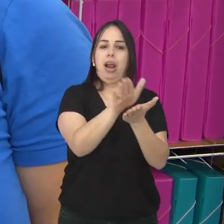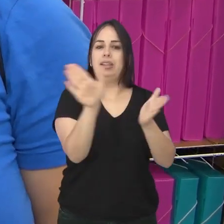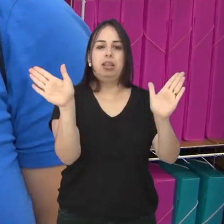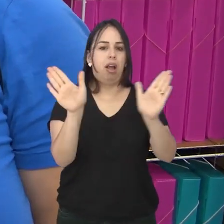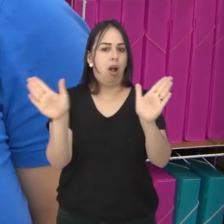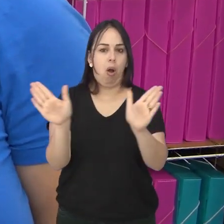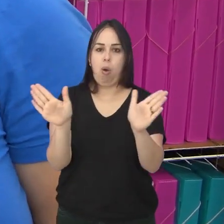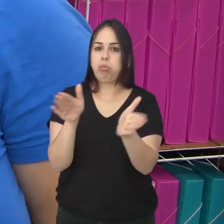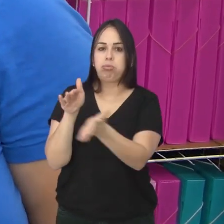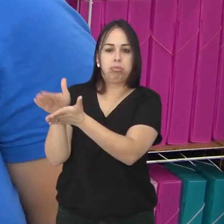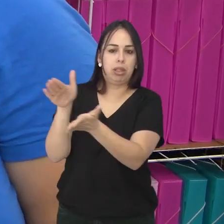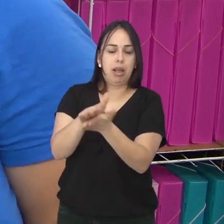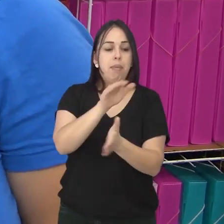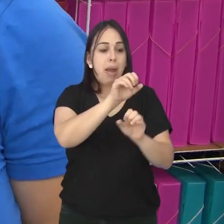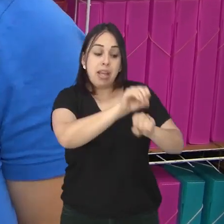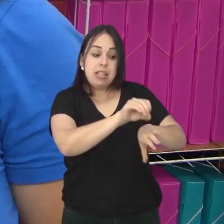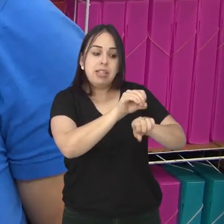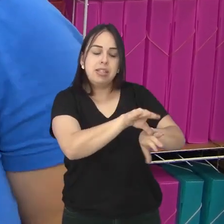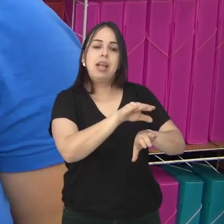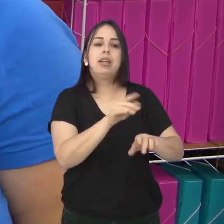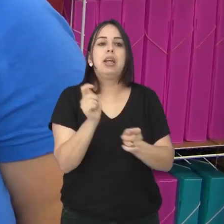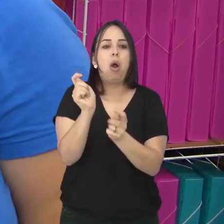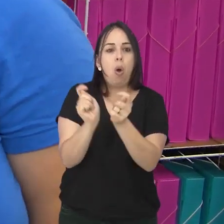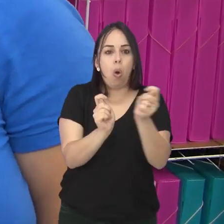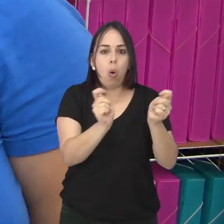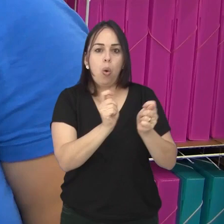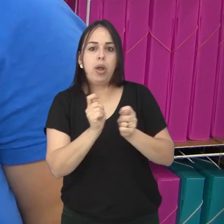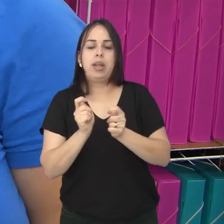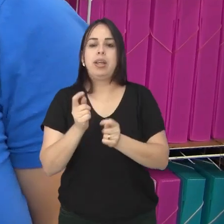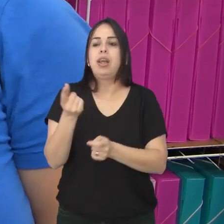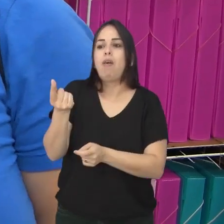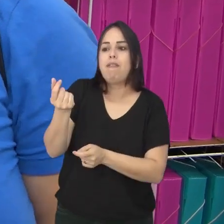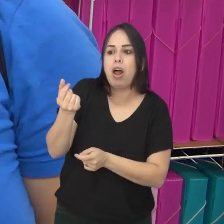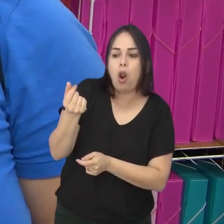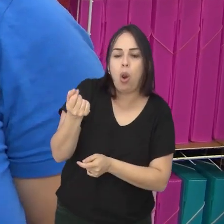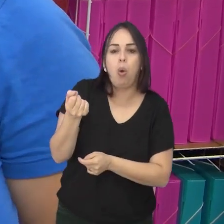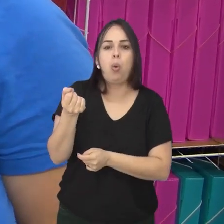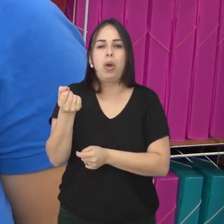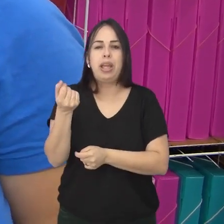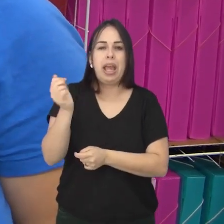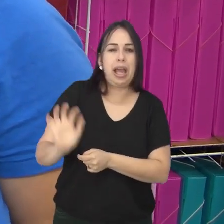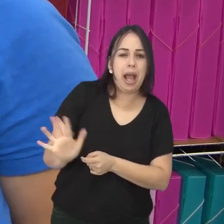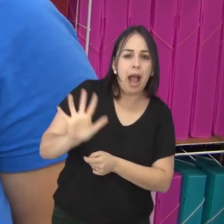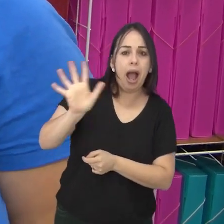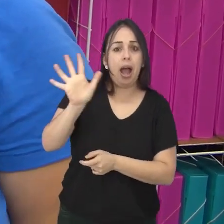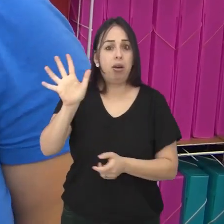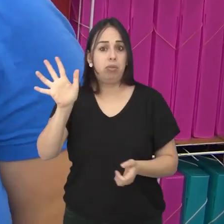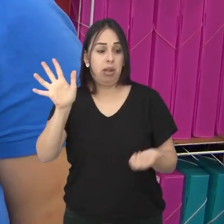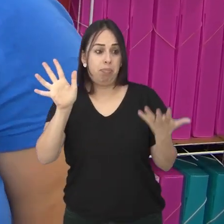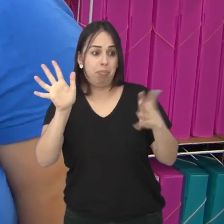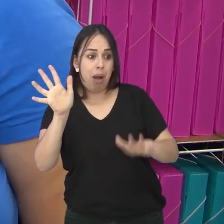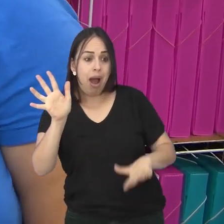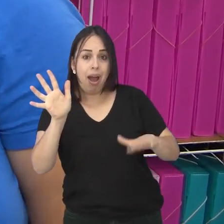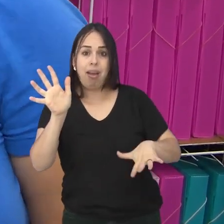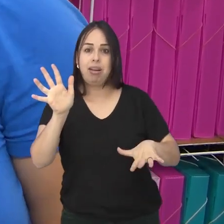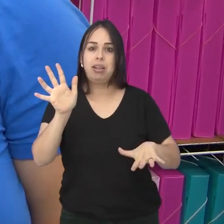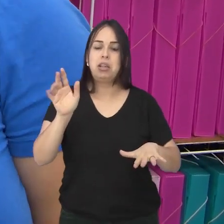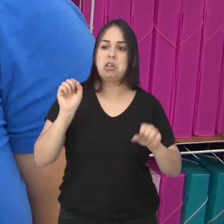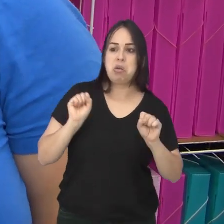do consumo, que para ensinar exatamente o que é importante de valor, o que é válido,